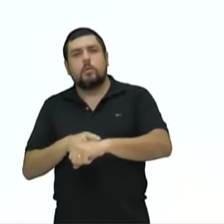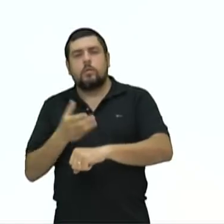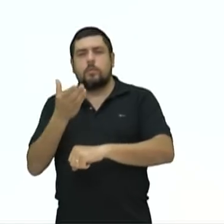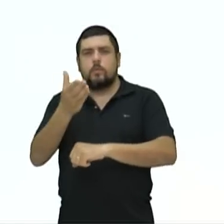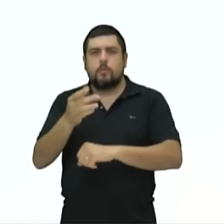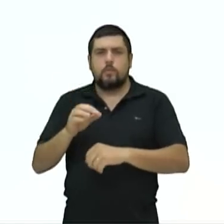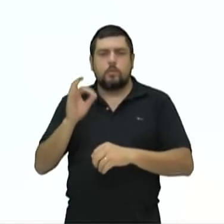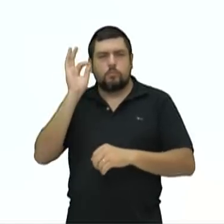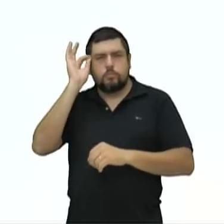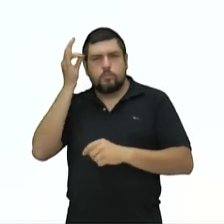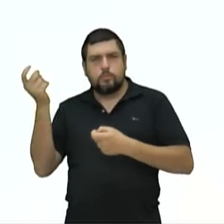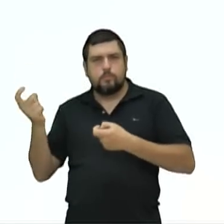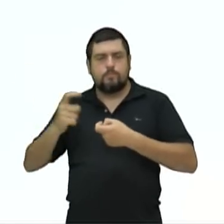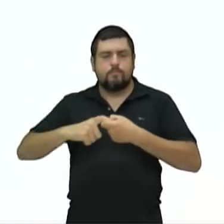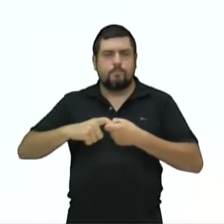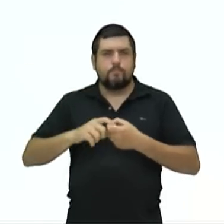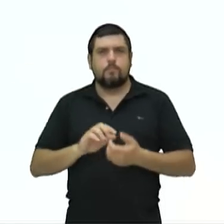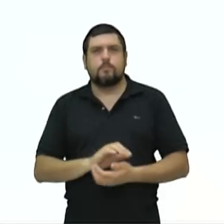e daqui a pouco a gente volta aqui.